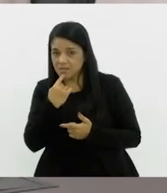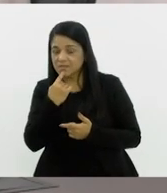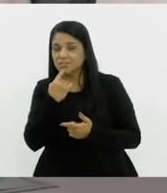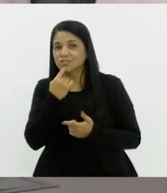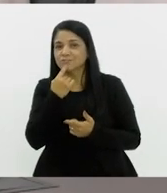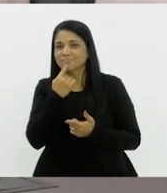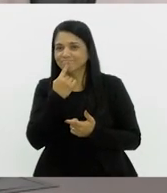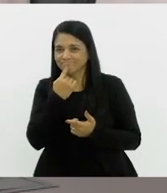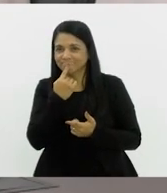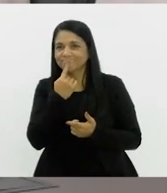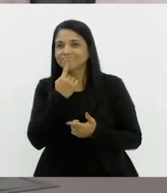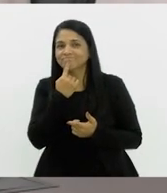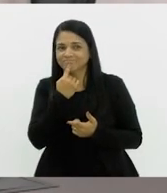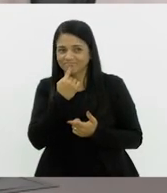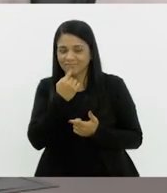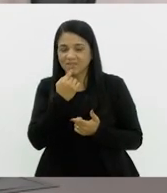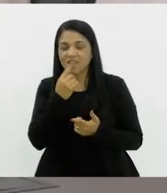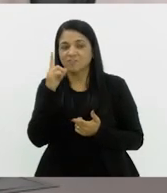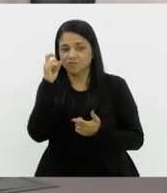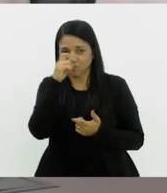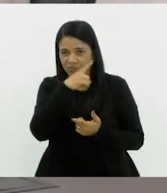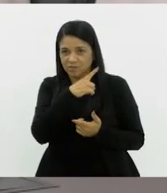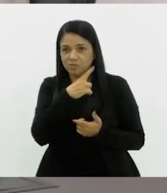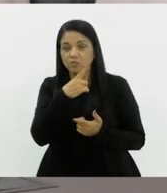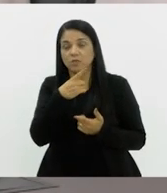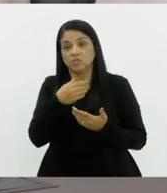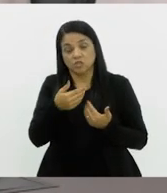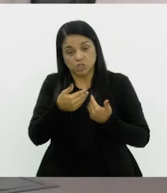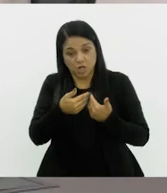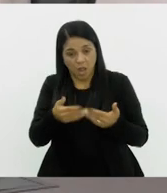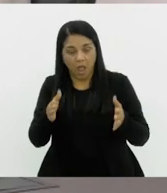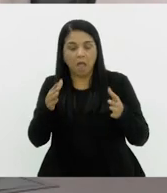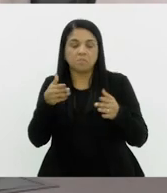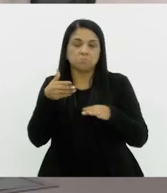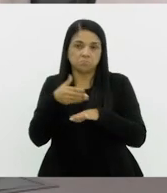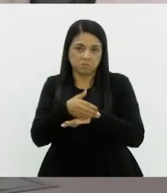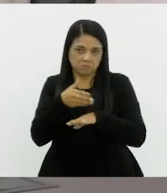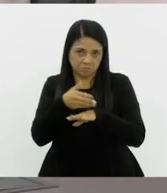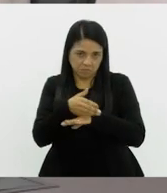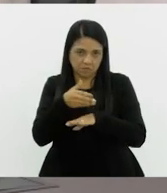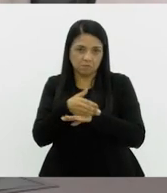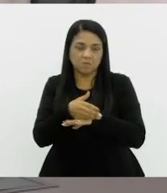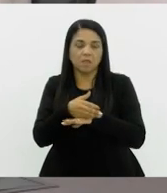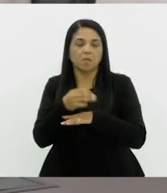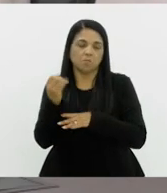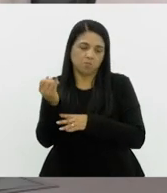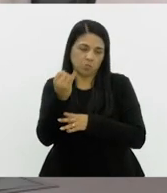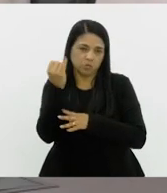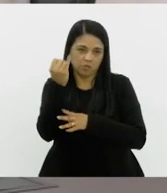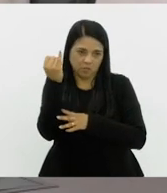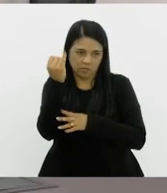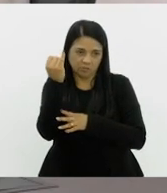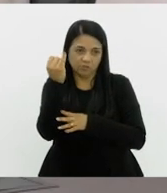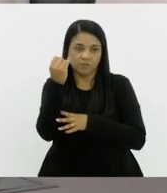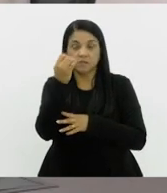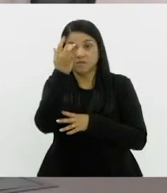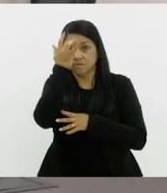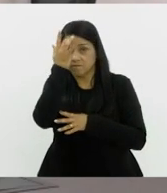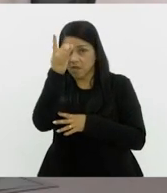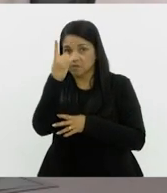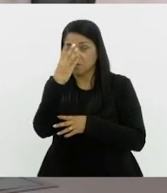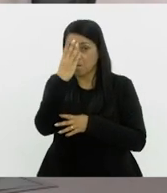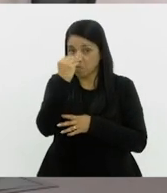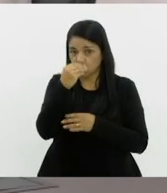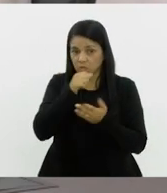difícil para o usuário. A gente abre a possibilidade de participar, porque é importante. Se a pessoa tem isso, nos facilita para